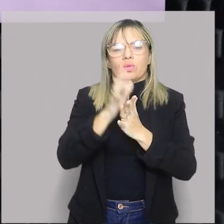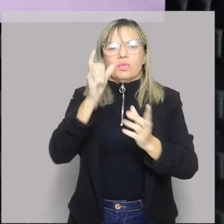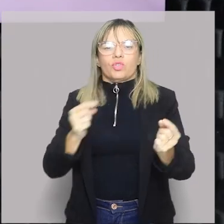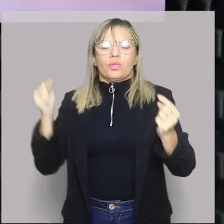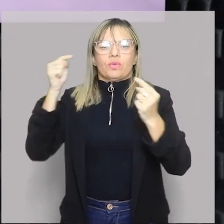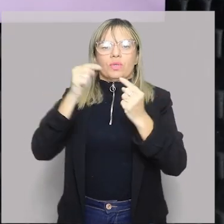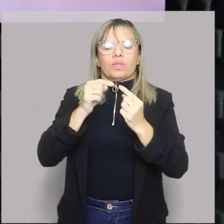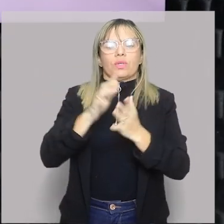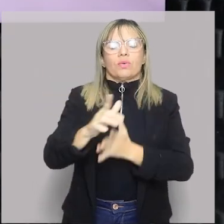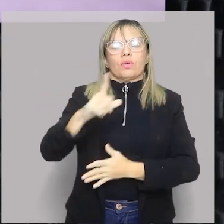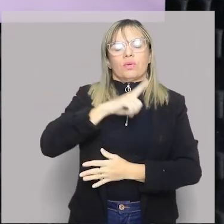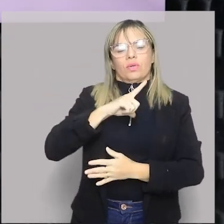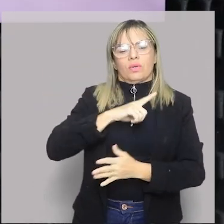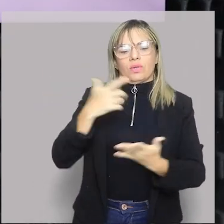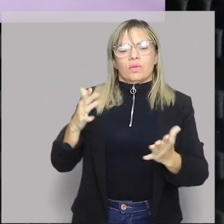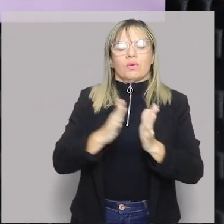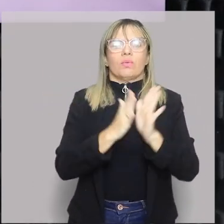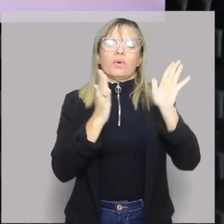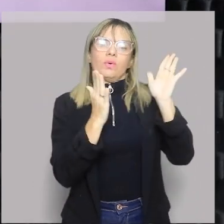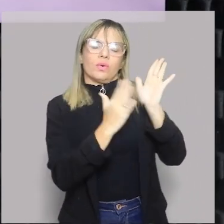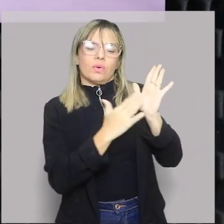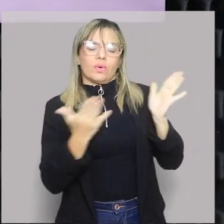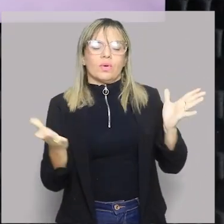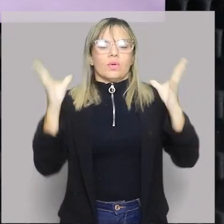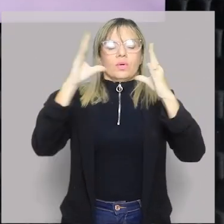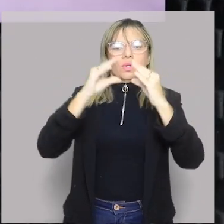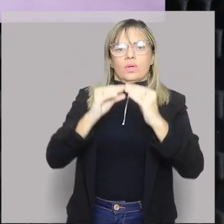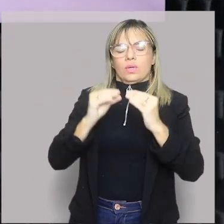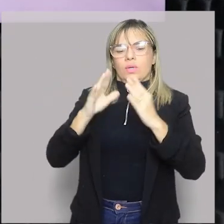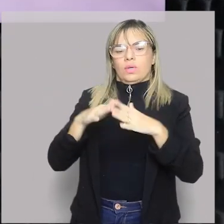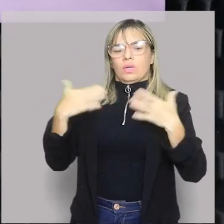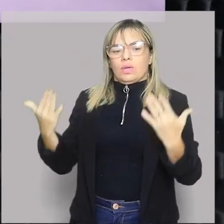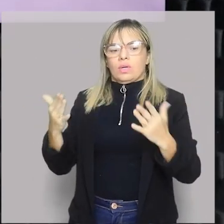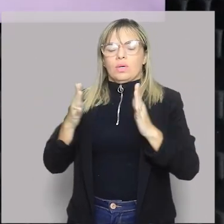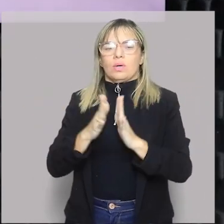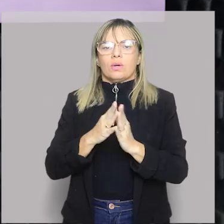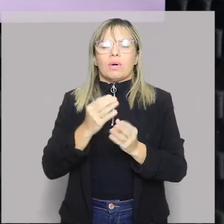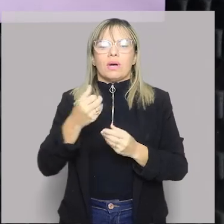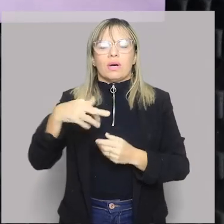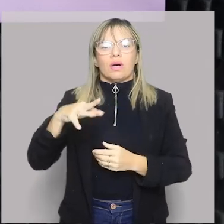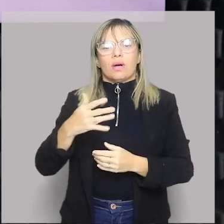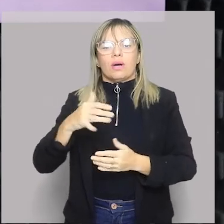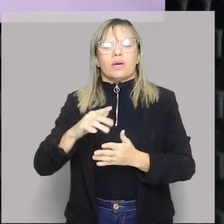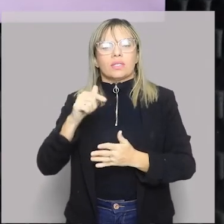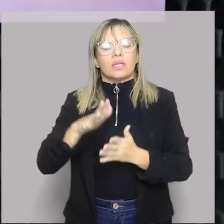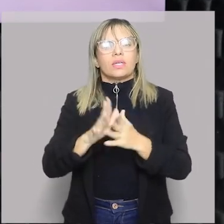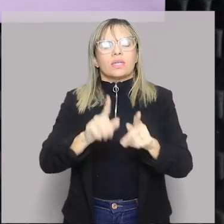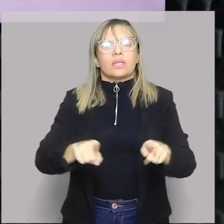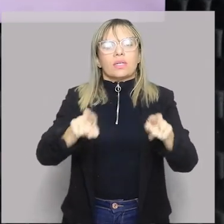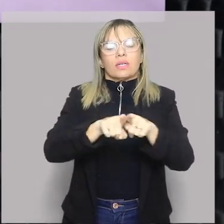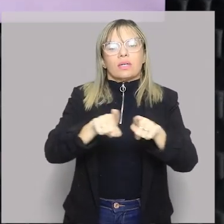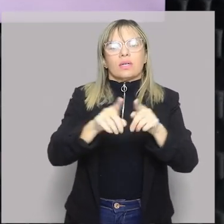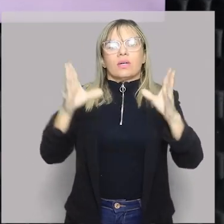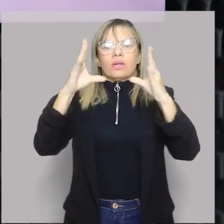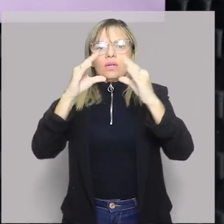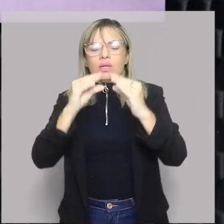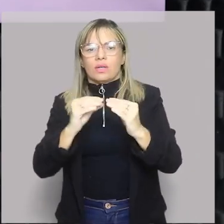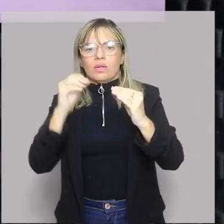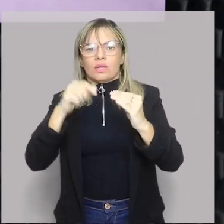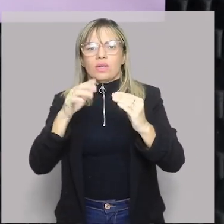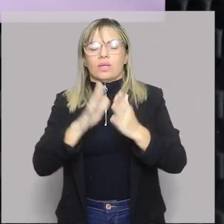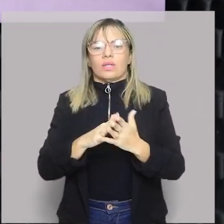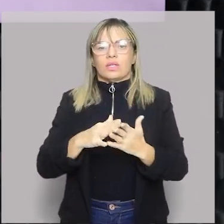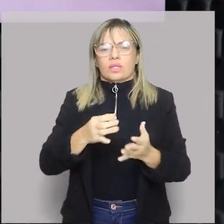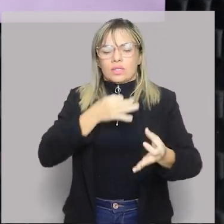de um objetivo, a referência do resumo. E a resenha seria um resumo, só que também com emissão de juízo de